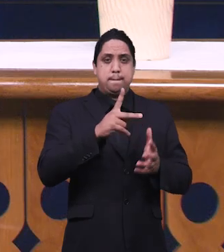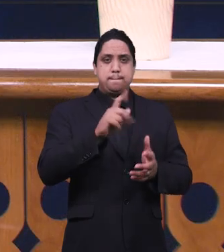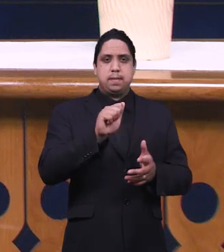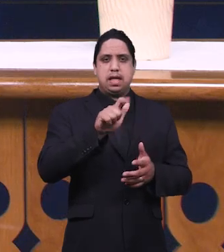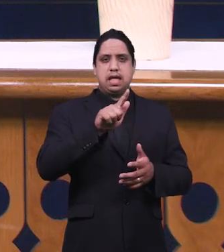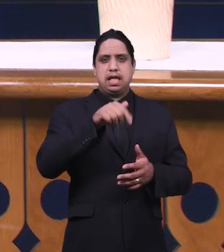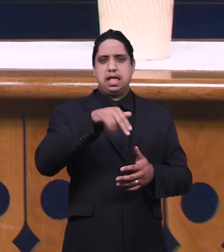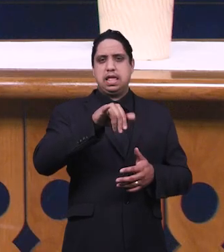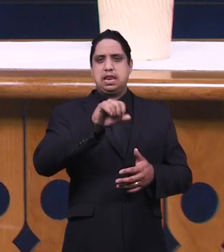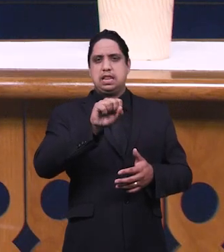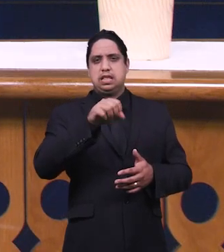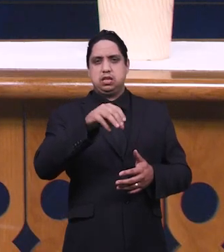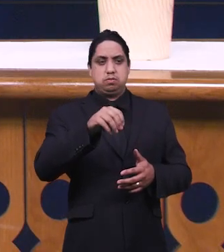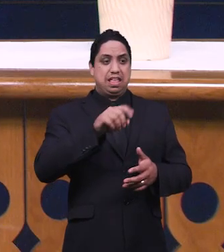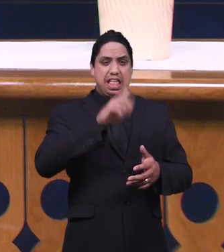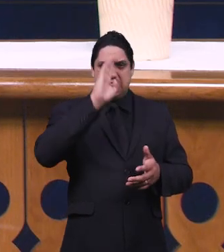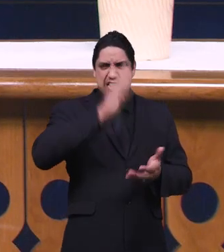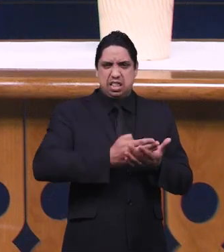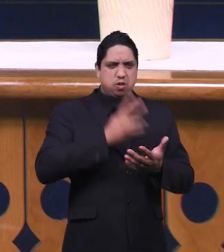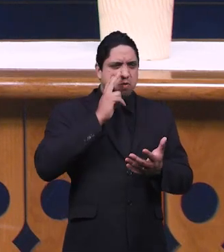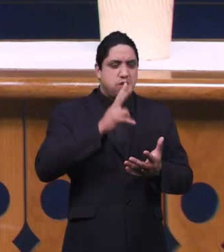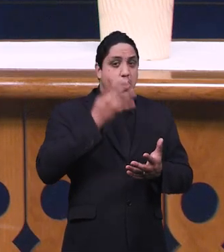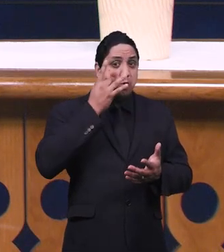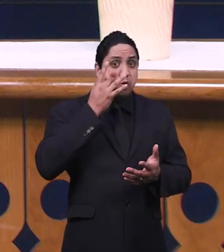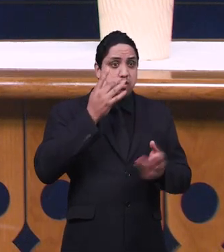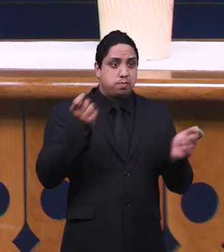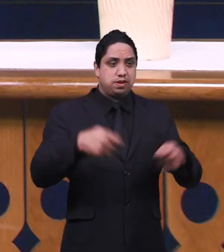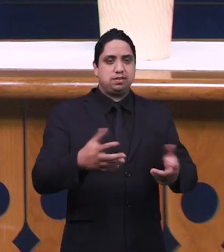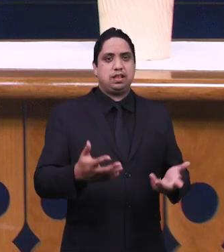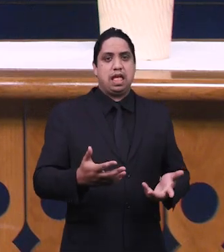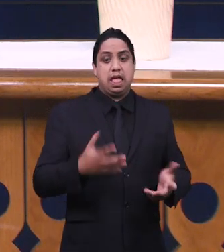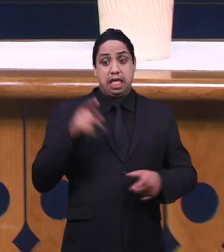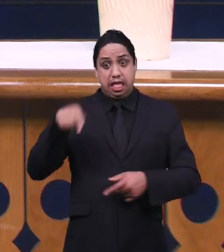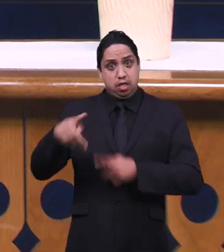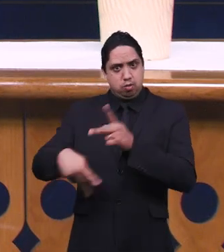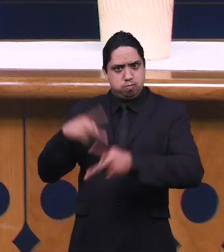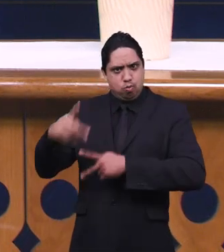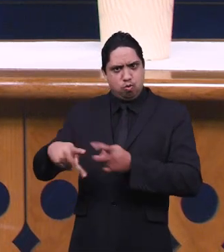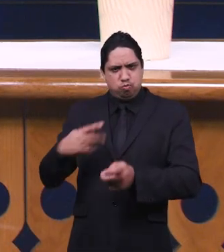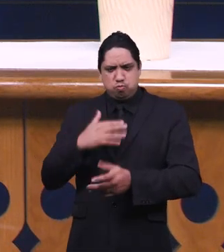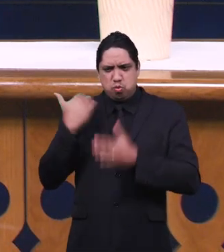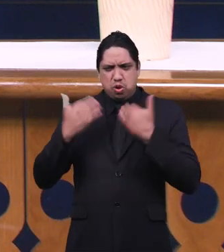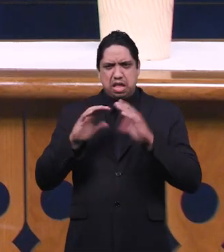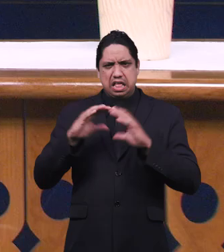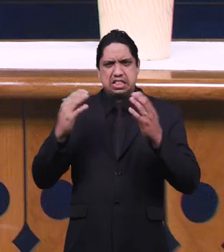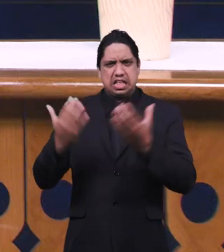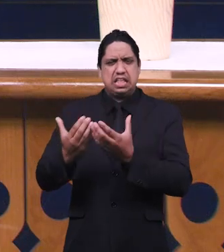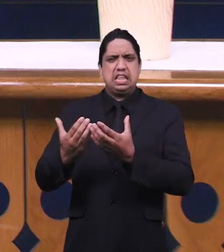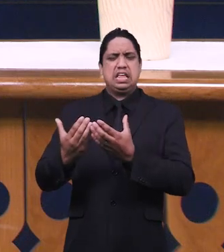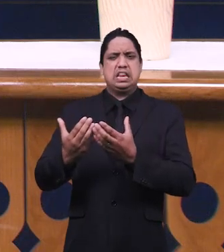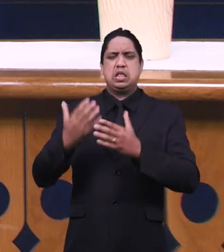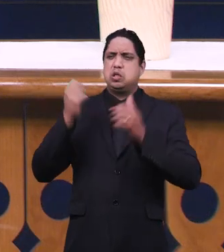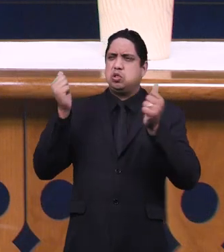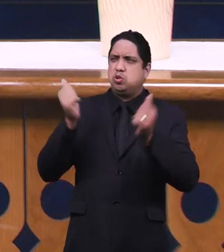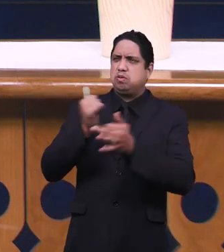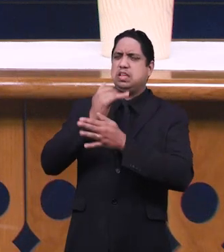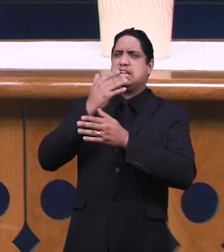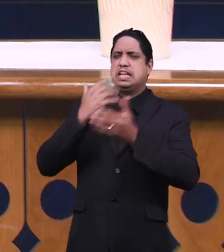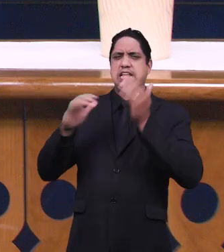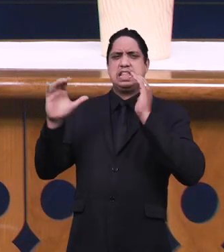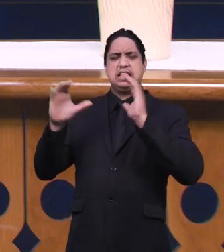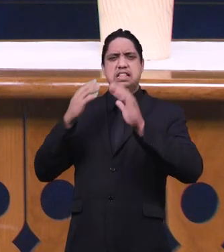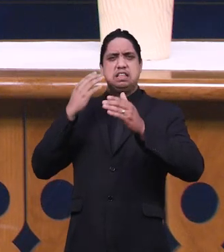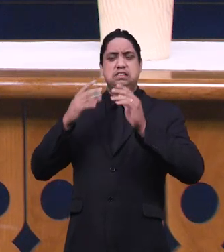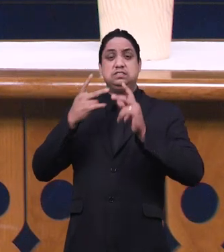Então eles criam naquilo que se via, e agora esse povo morria nas arenas, glorificando,